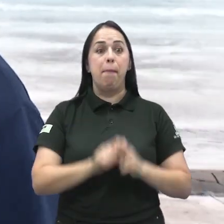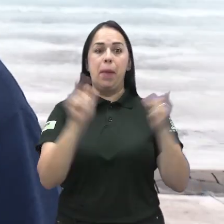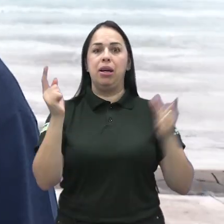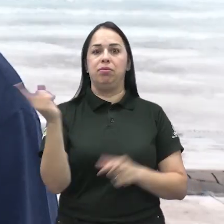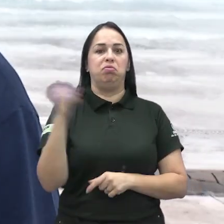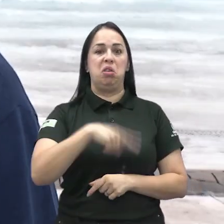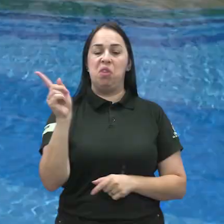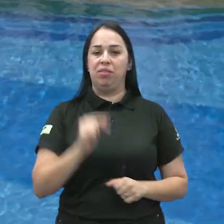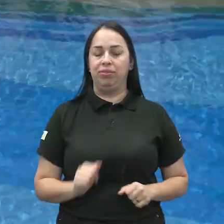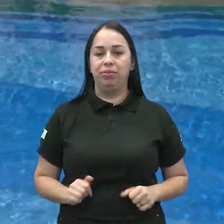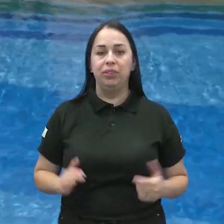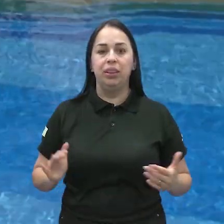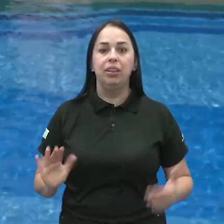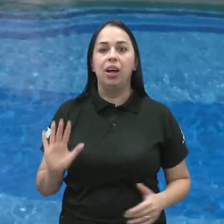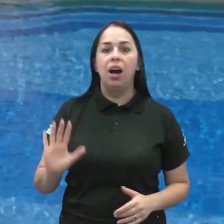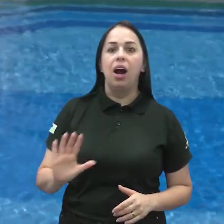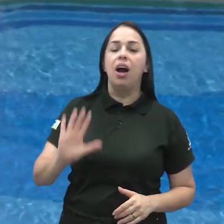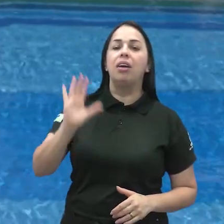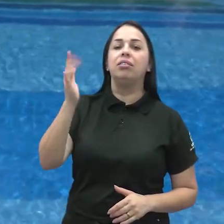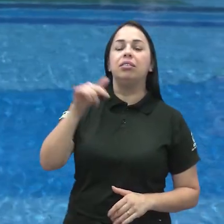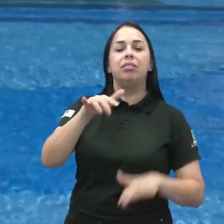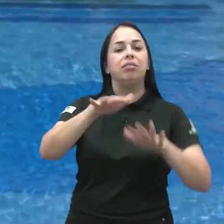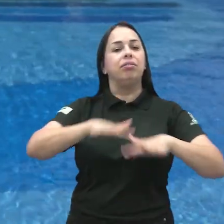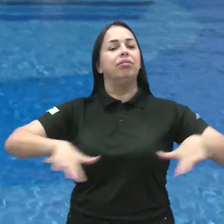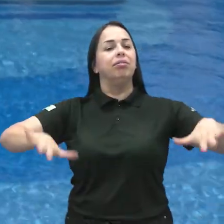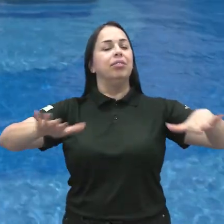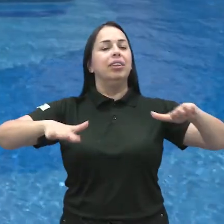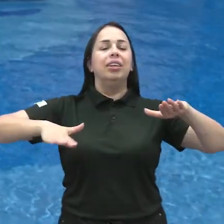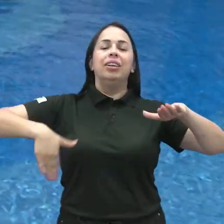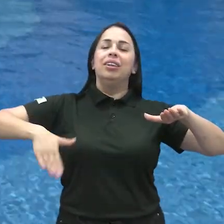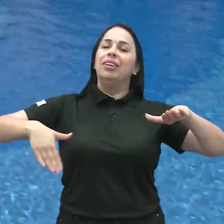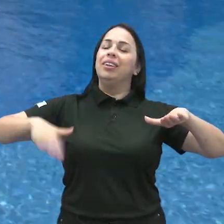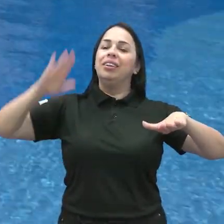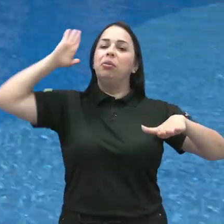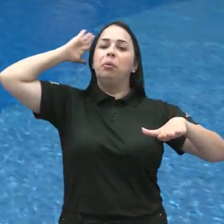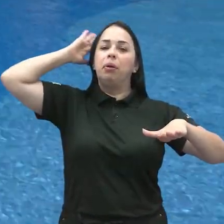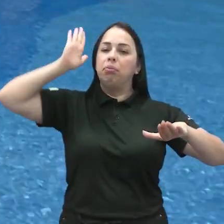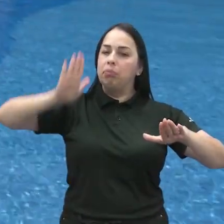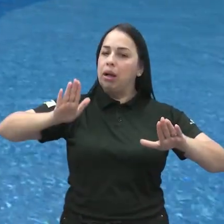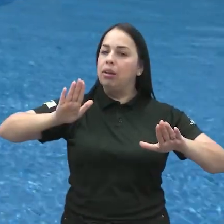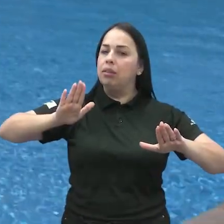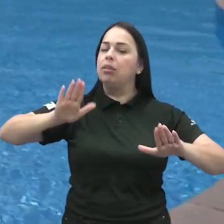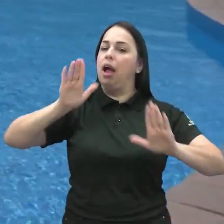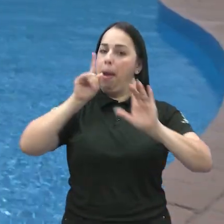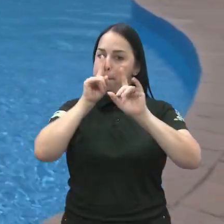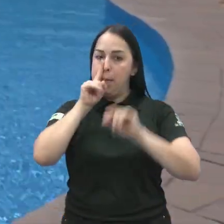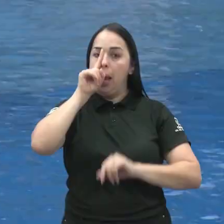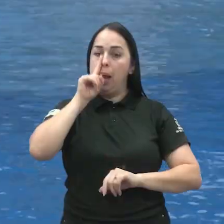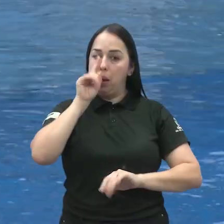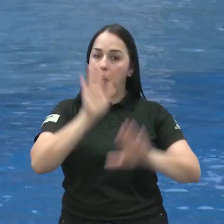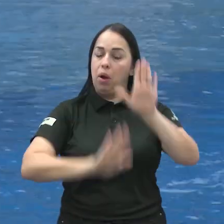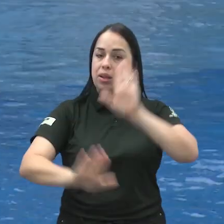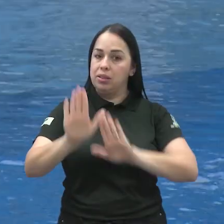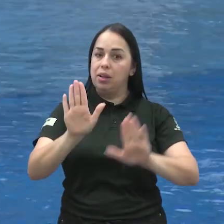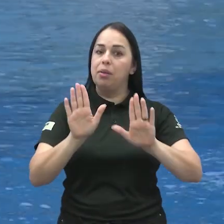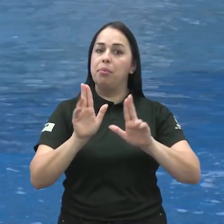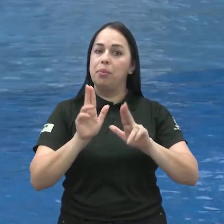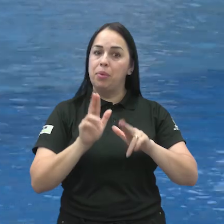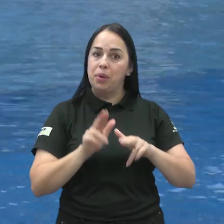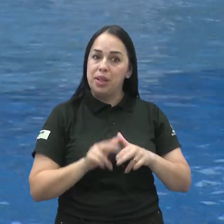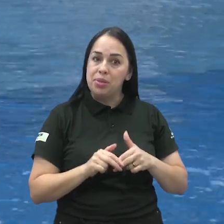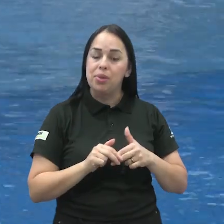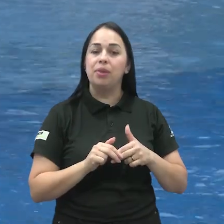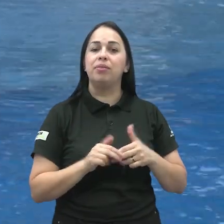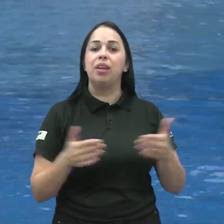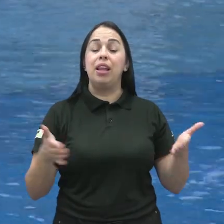maioria é bate-volta. Acontece que, além da tranquilidade, as piscinas também podem representar alguns perigos. Então, assim como